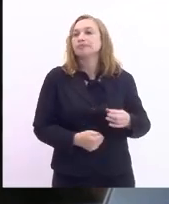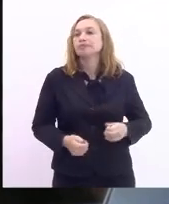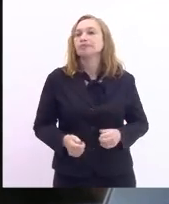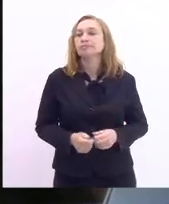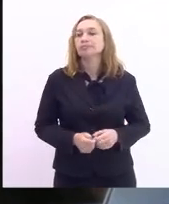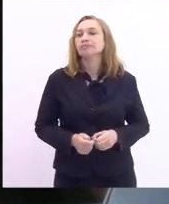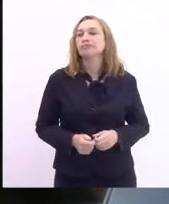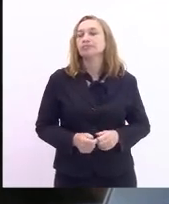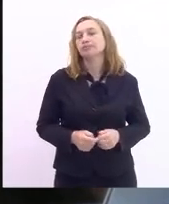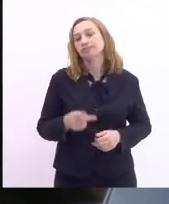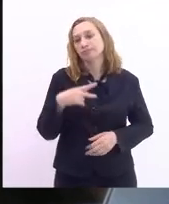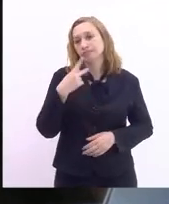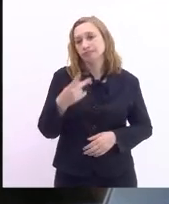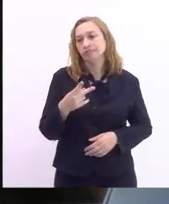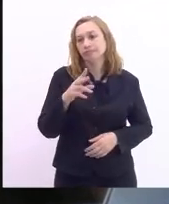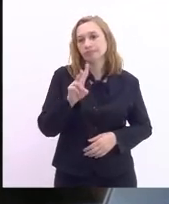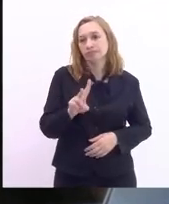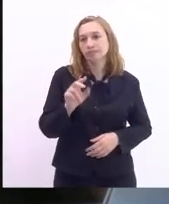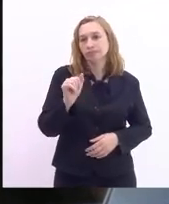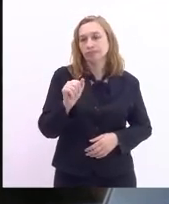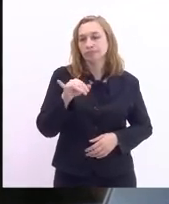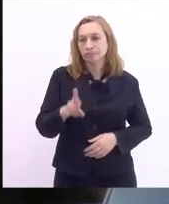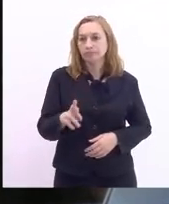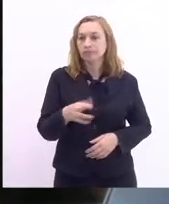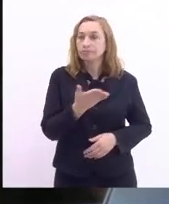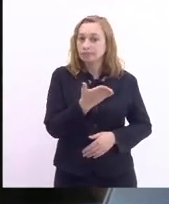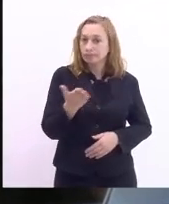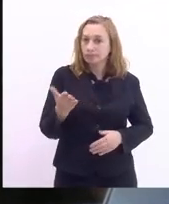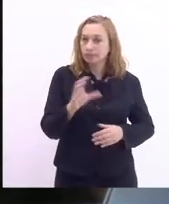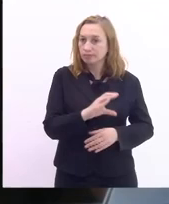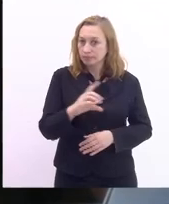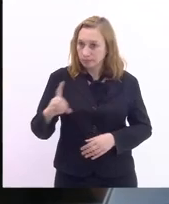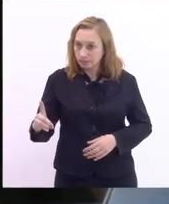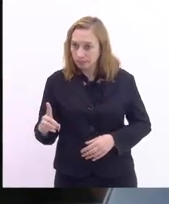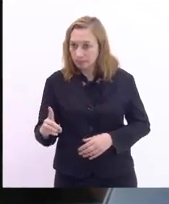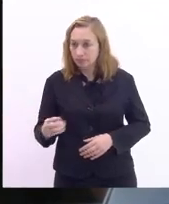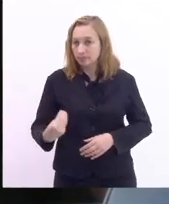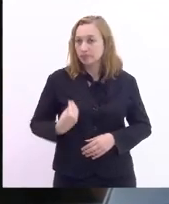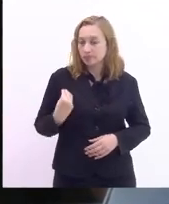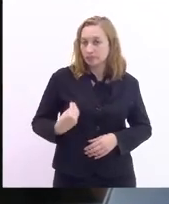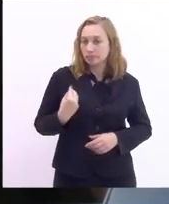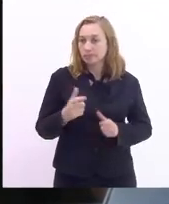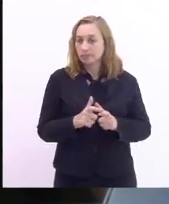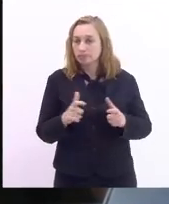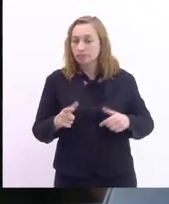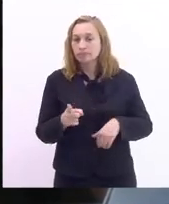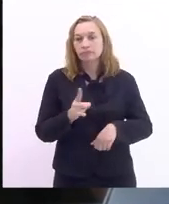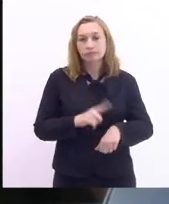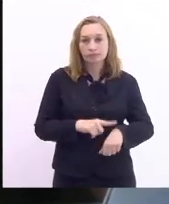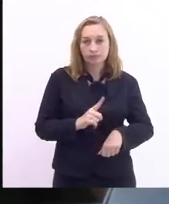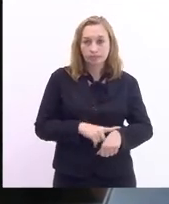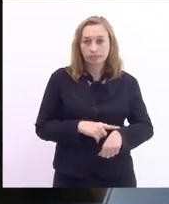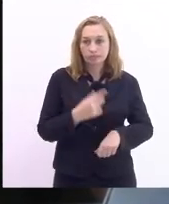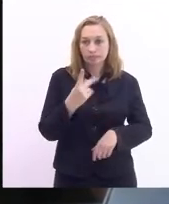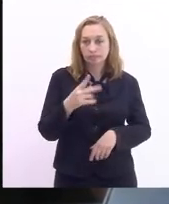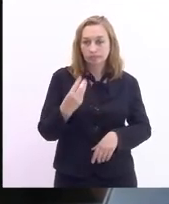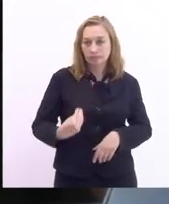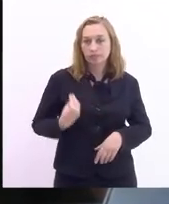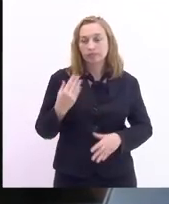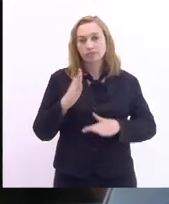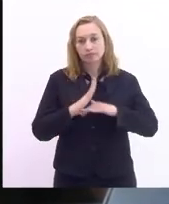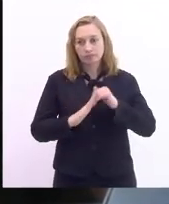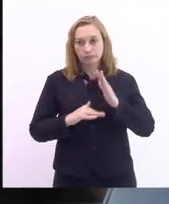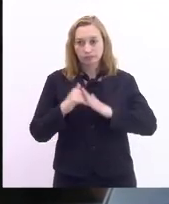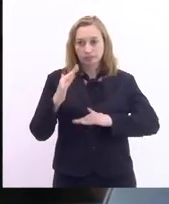eu confesso Vadir você que coordenou e que vive um grande momento na sua vida